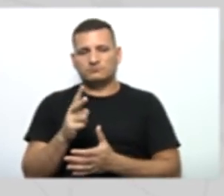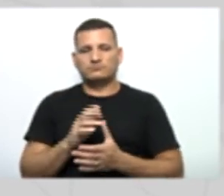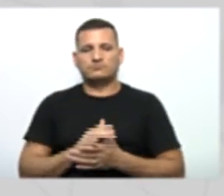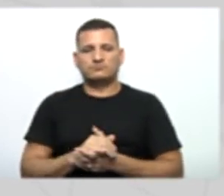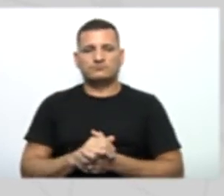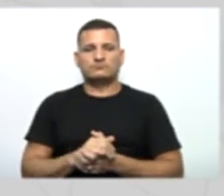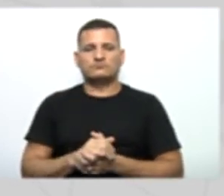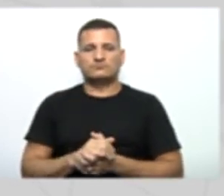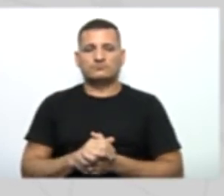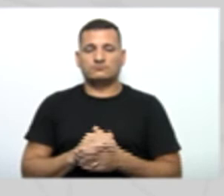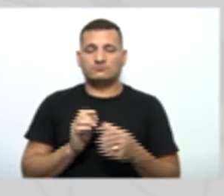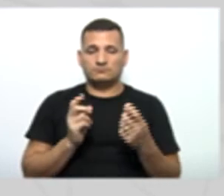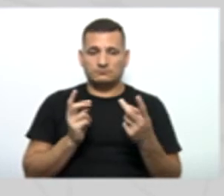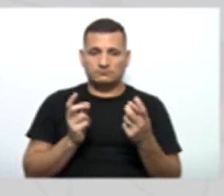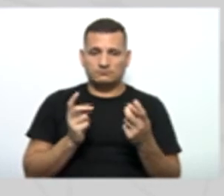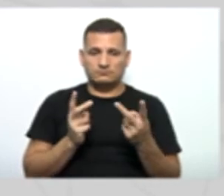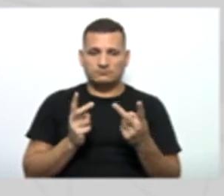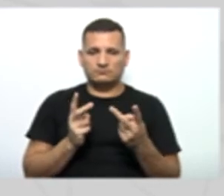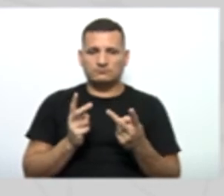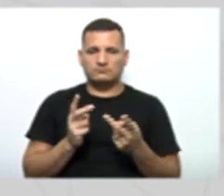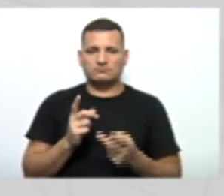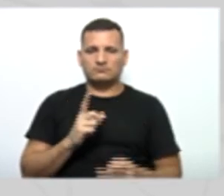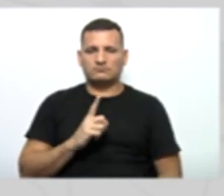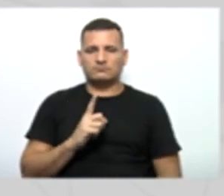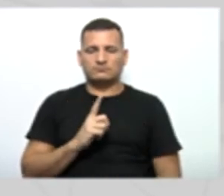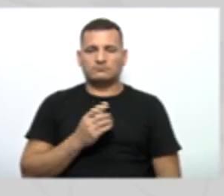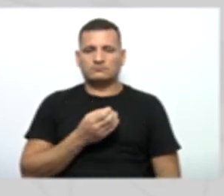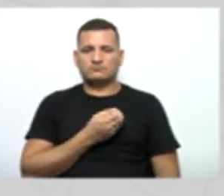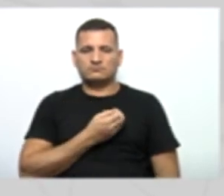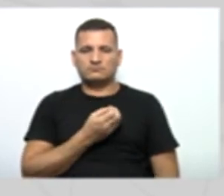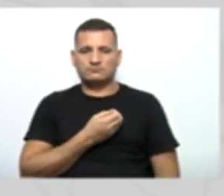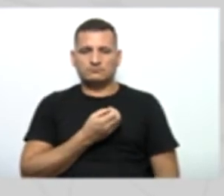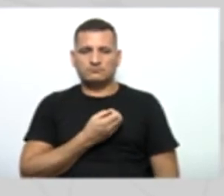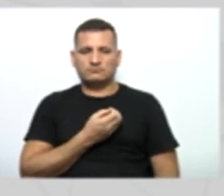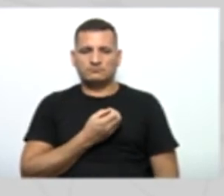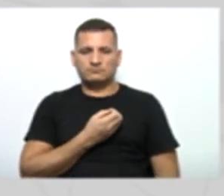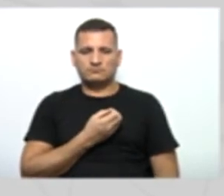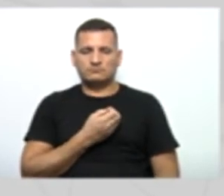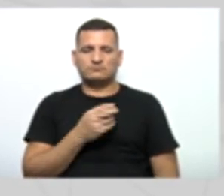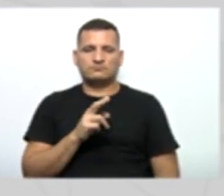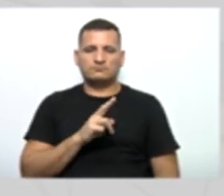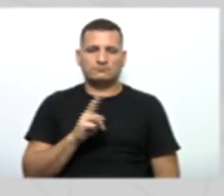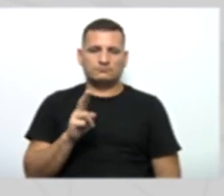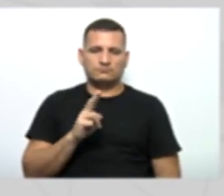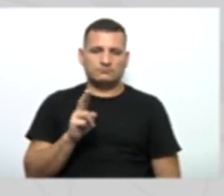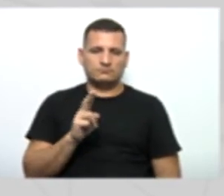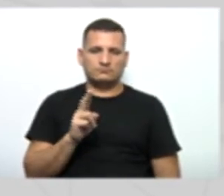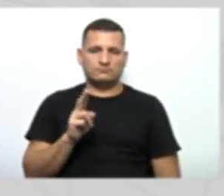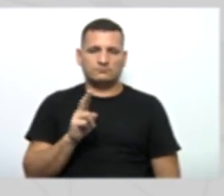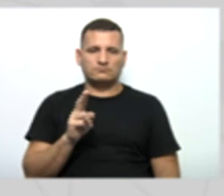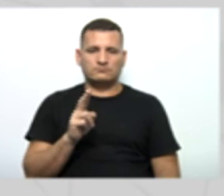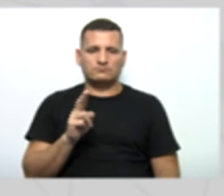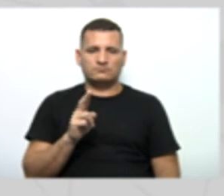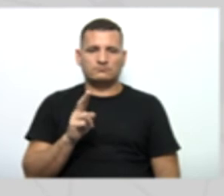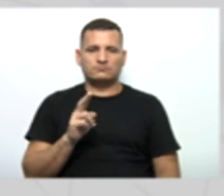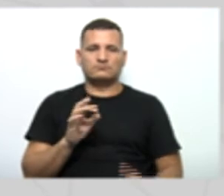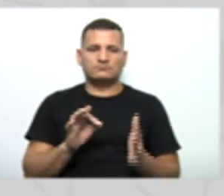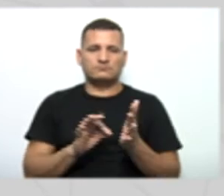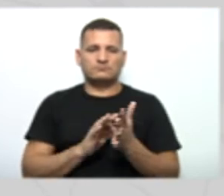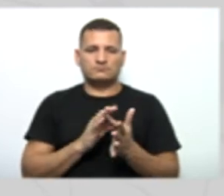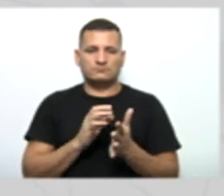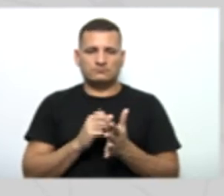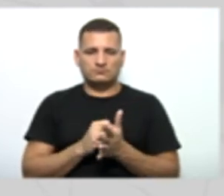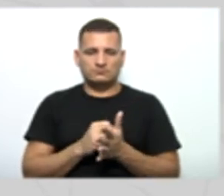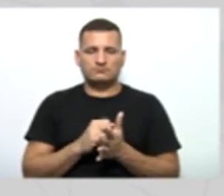Sobre o vendedor, né, eu tenho os atributos, como nome, número, matrícula